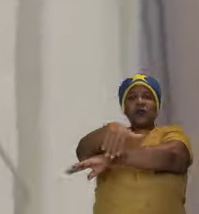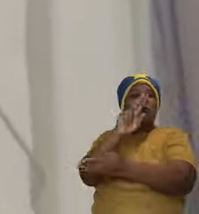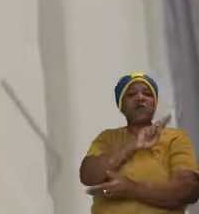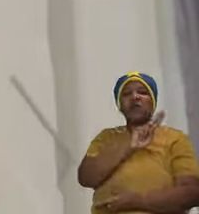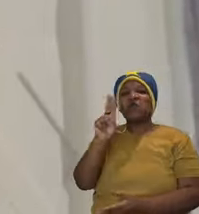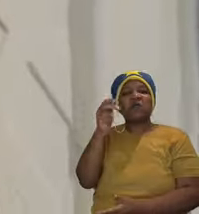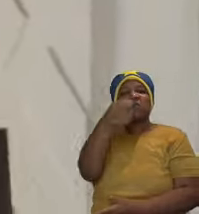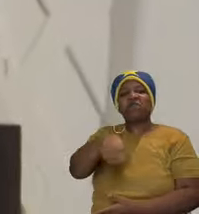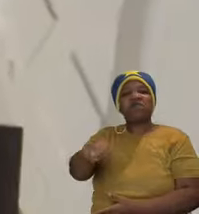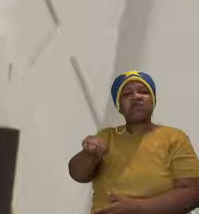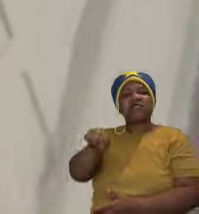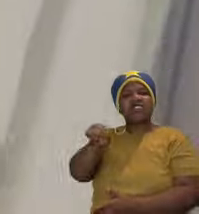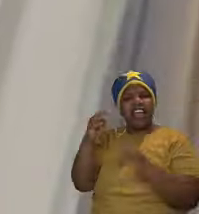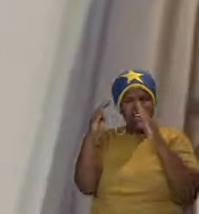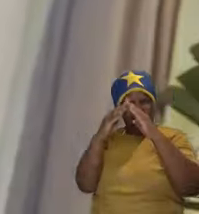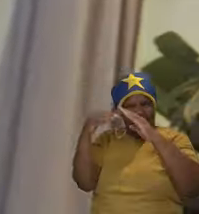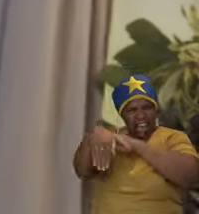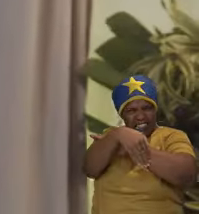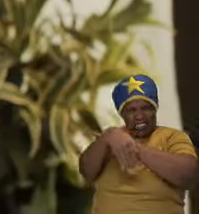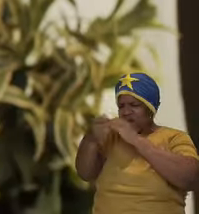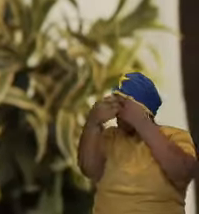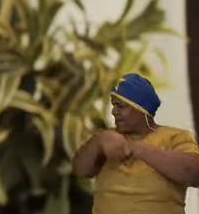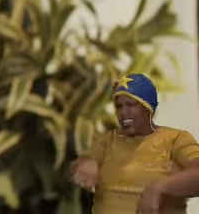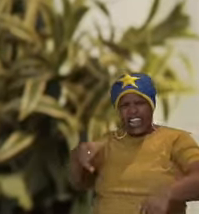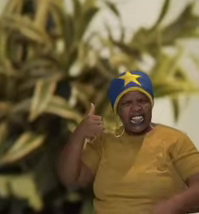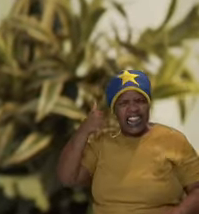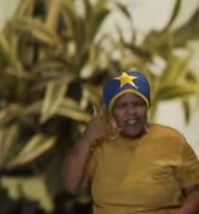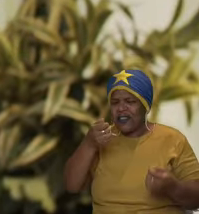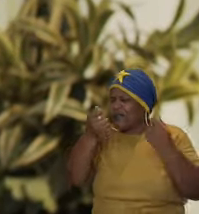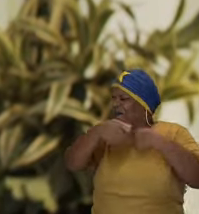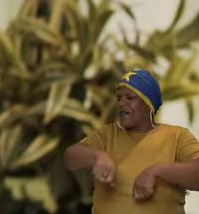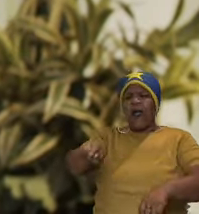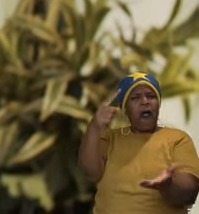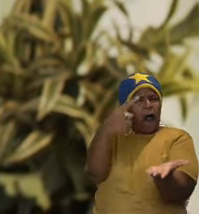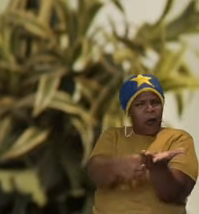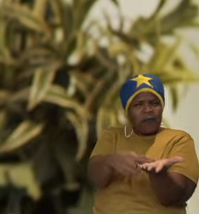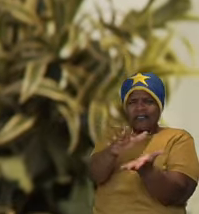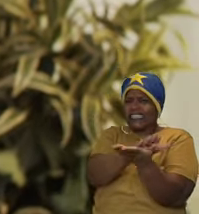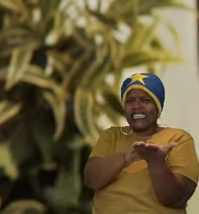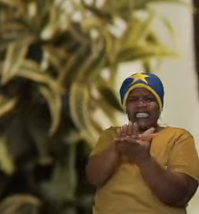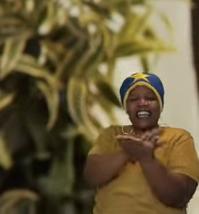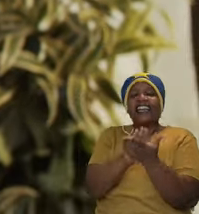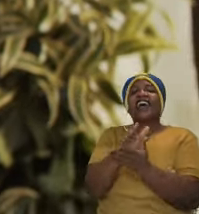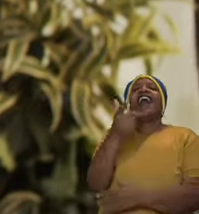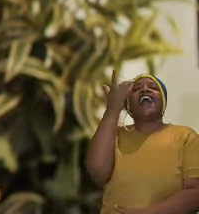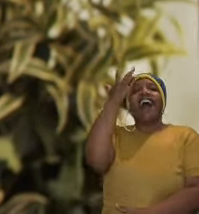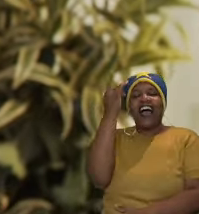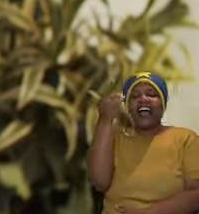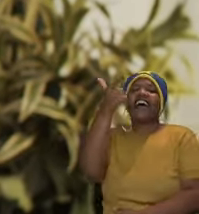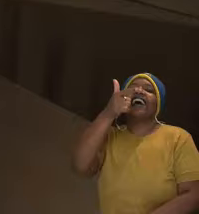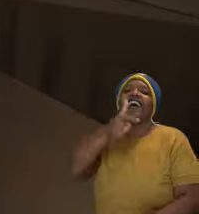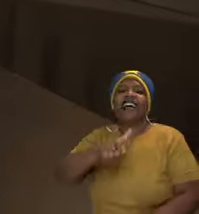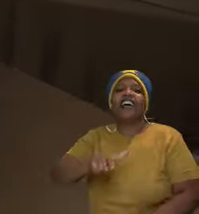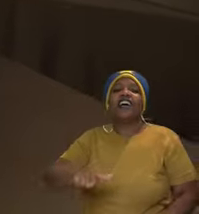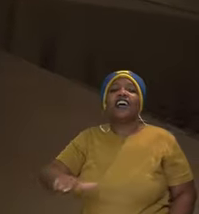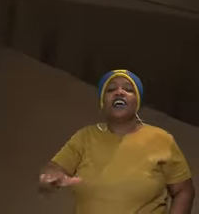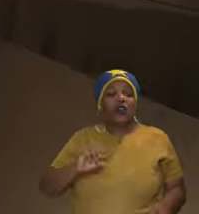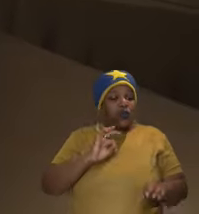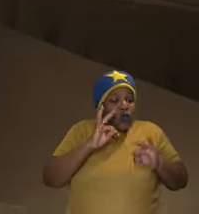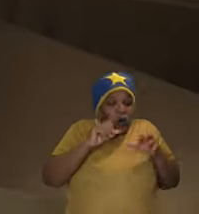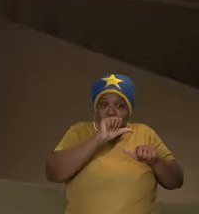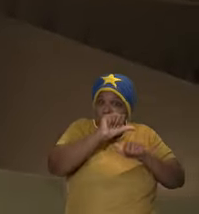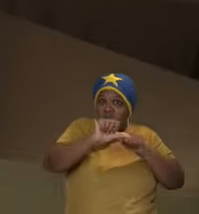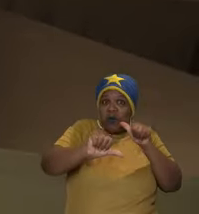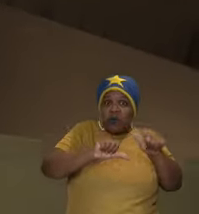sem endereço, sem telefone, sem sono, sem compromisso. E amanhã é mais um dia de como. Tudo mudou,